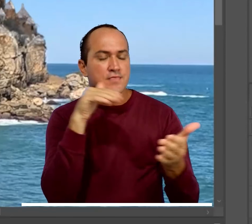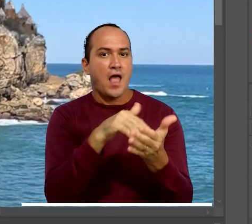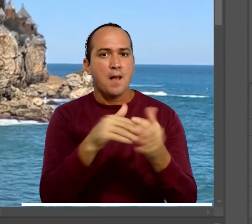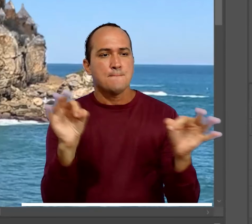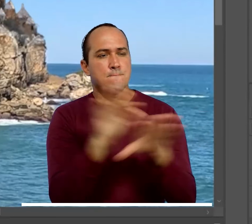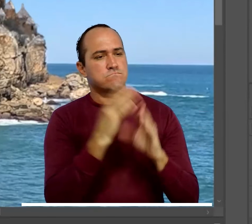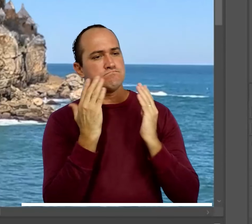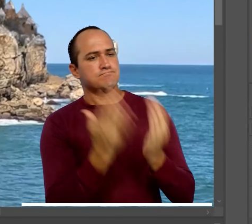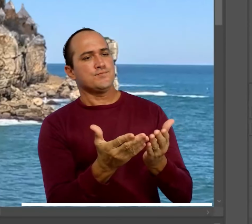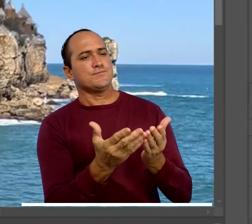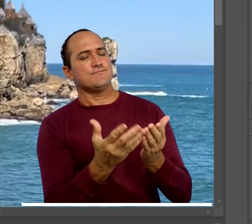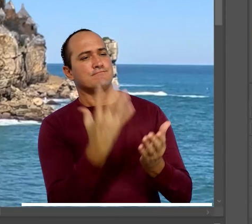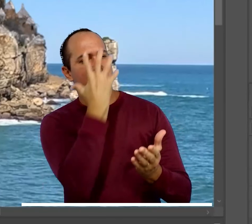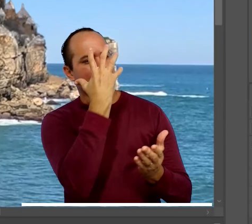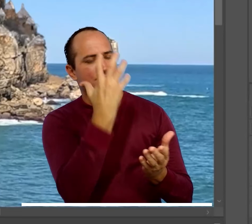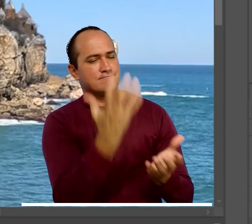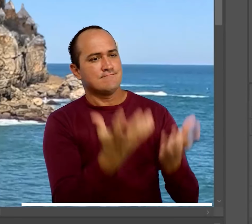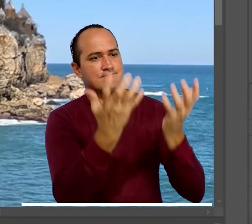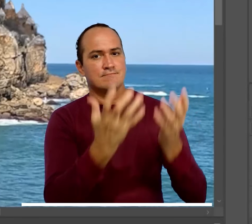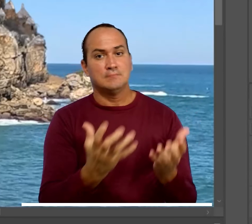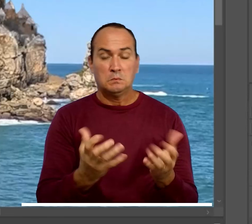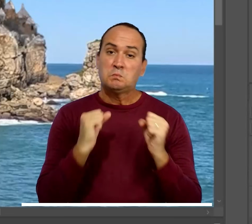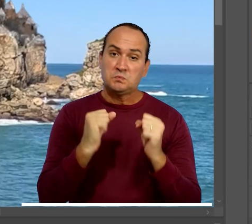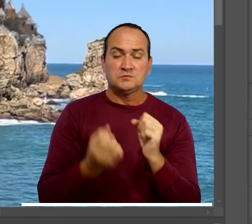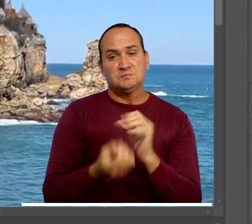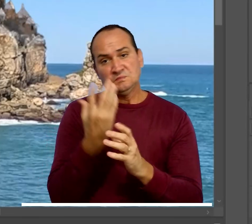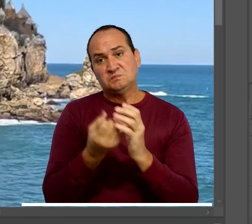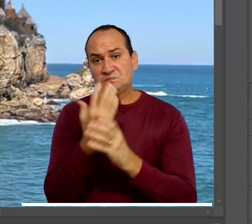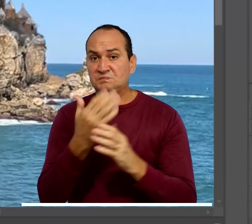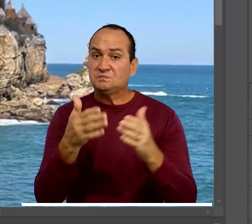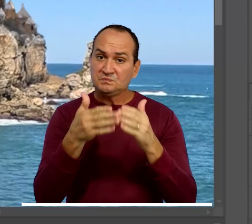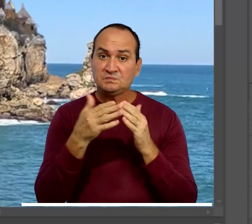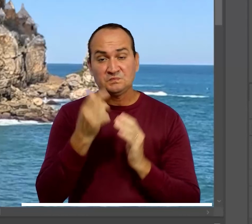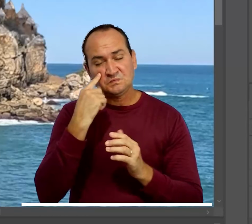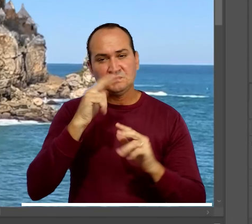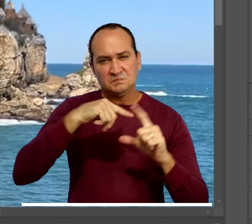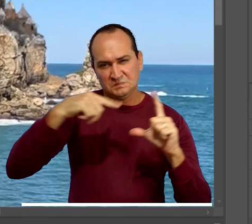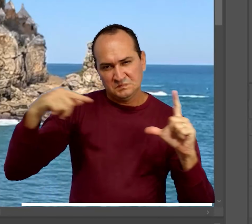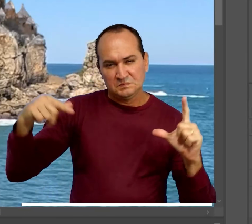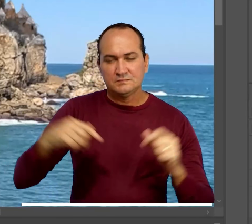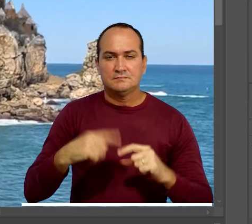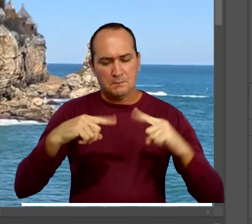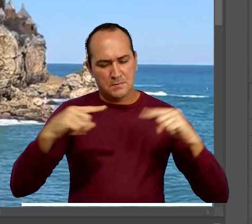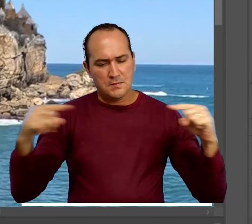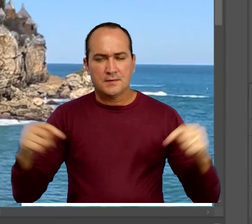chegar num resultado melhor. A gente pode pedir para ele gerar mais algumas variações, vamos ver.